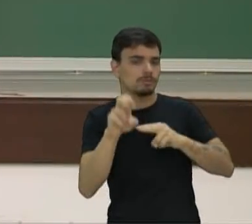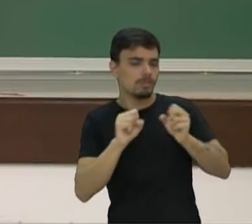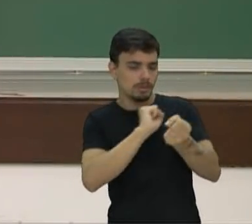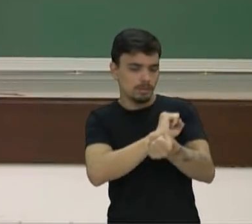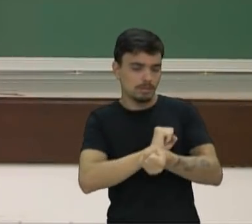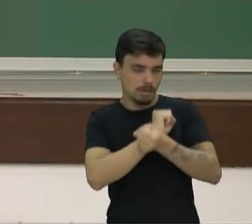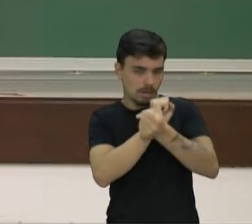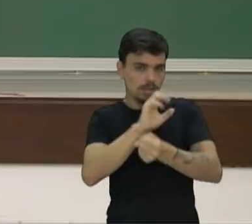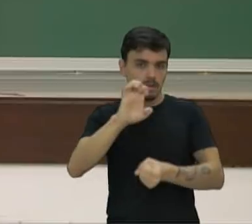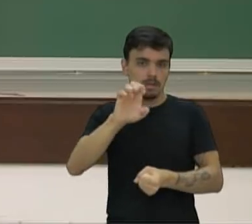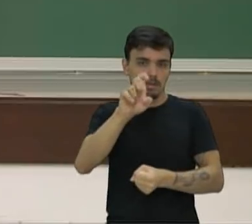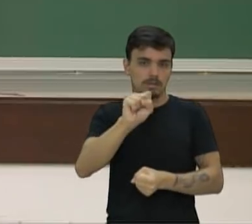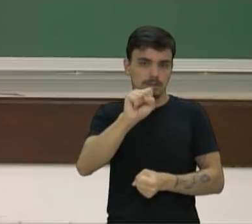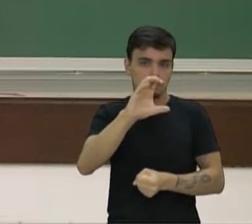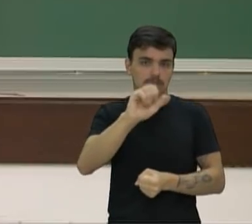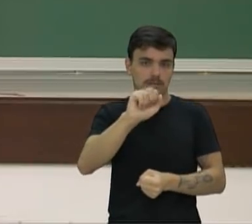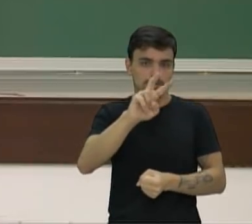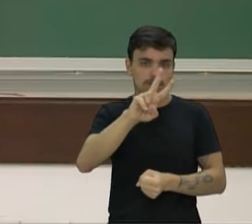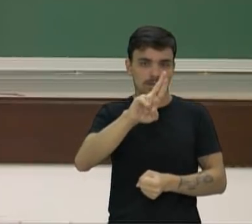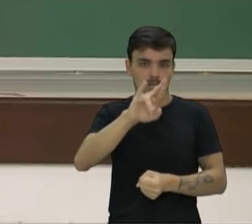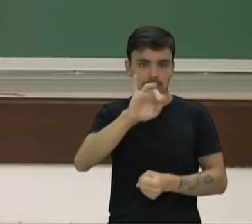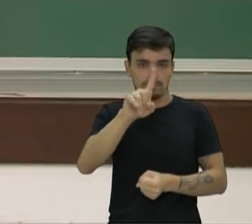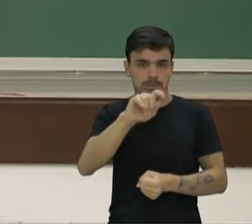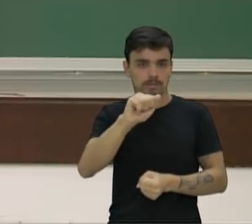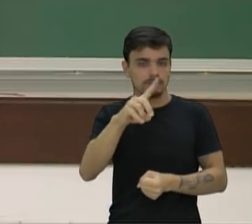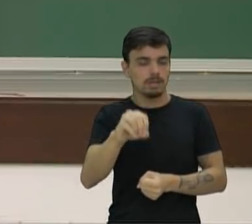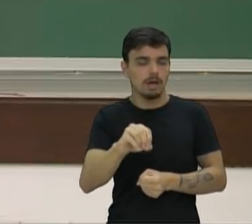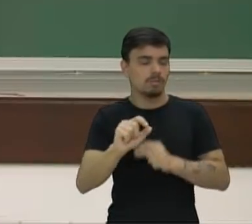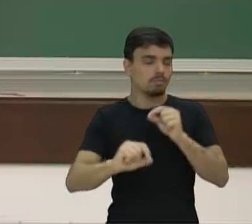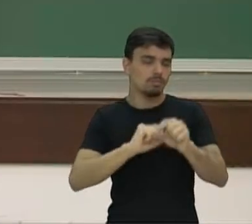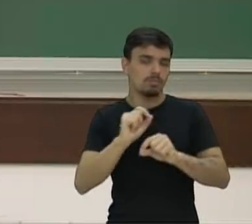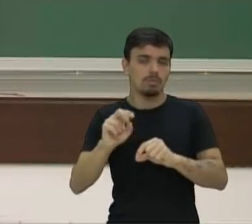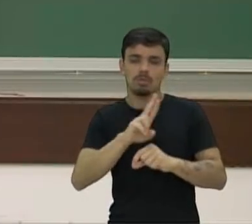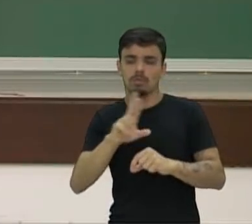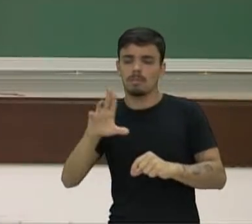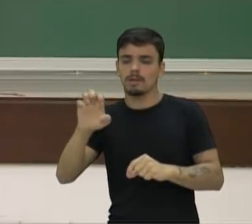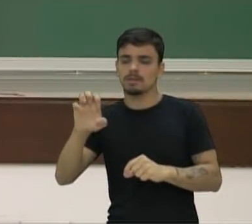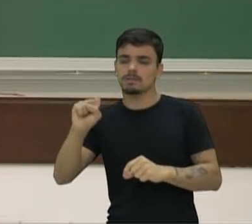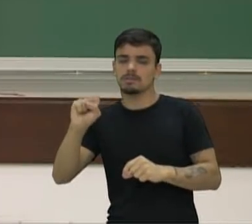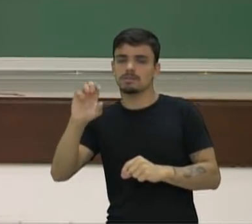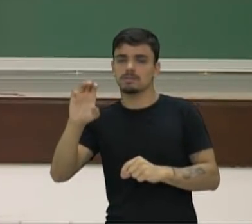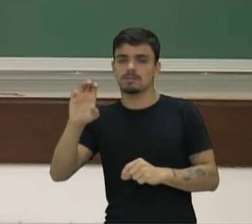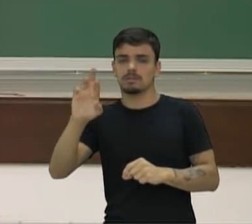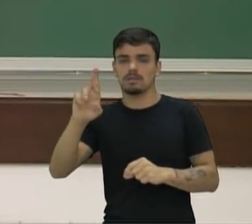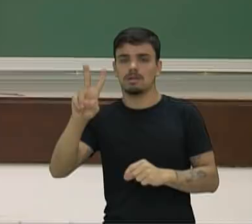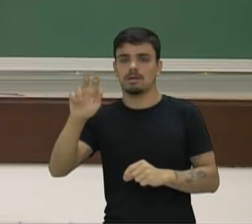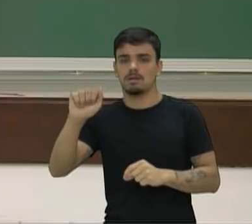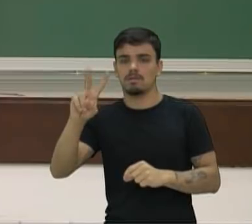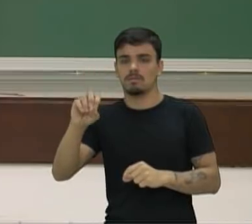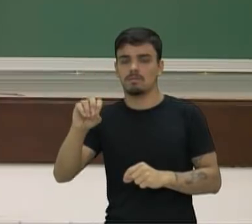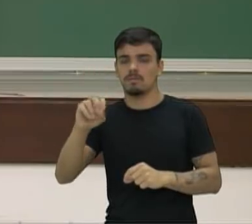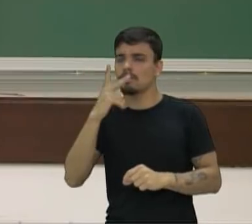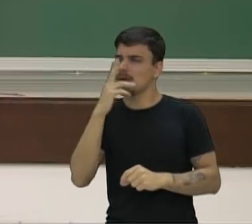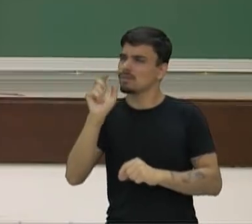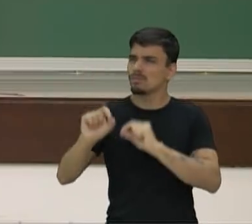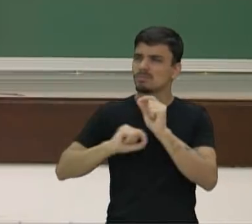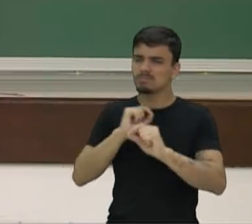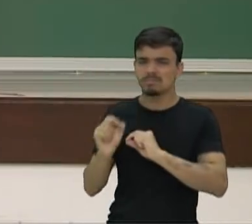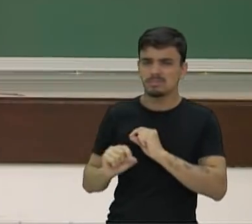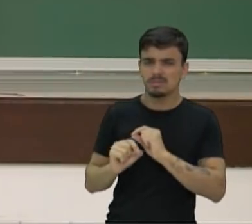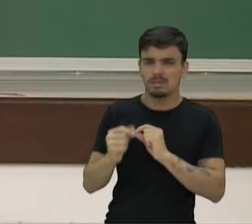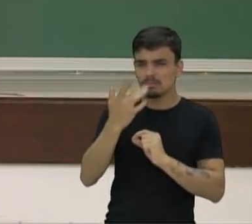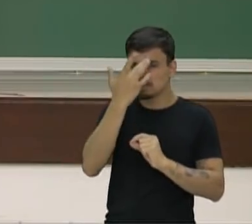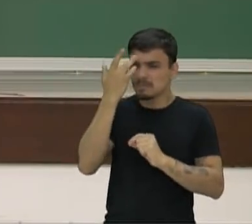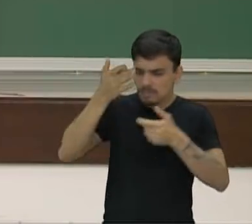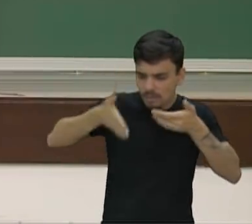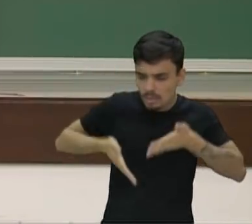de usarmos a palavra escrava, porque o termo, o nome escravo, dá a ideia que é uma coisa inato, parece que a pessoa nasceu